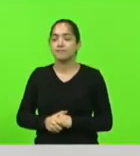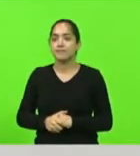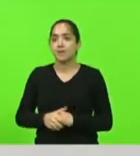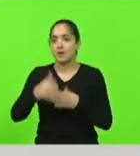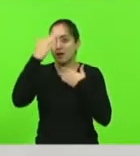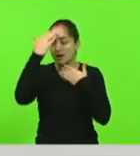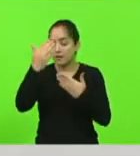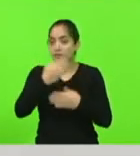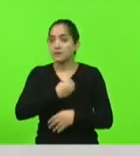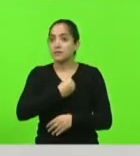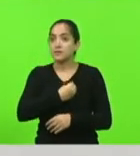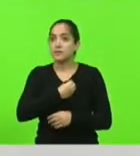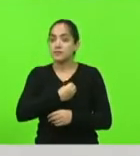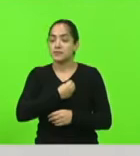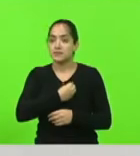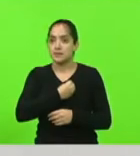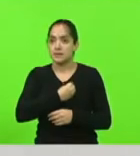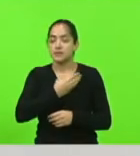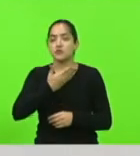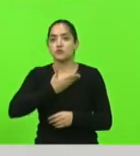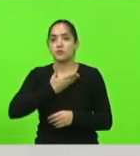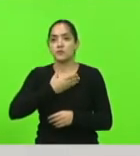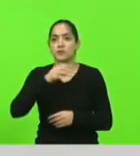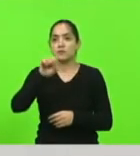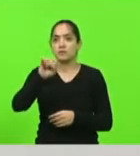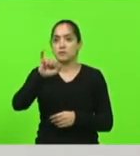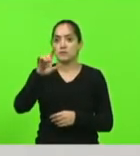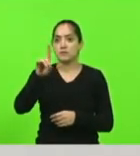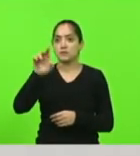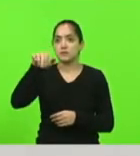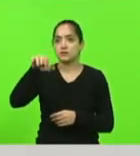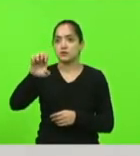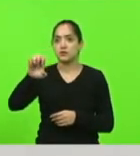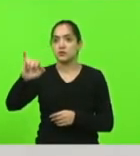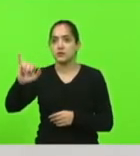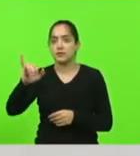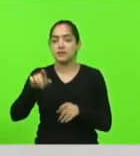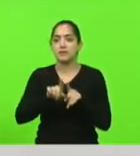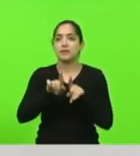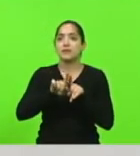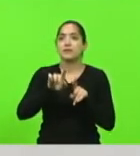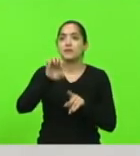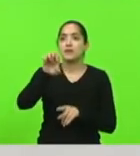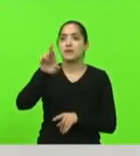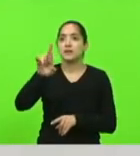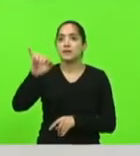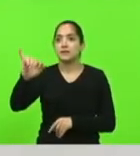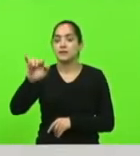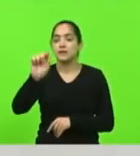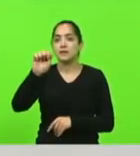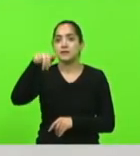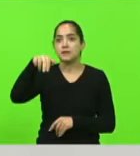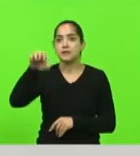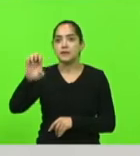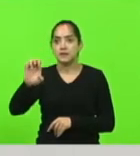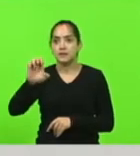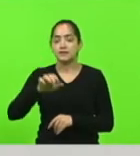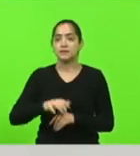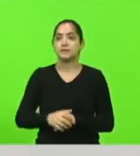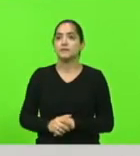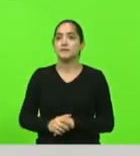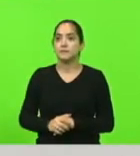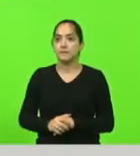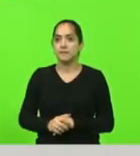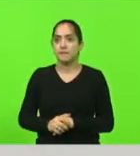Agradeço a presença de meu amigo Sidney Petri, do senhor Eri Jardim e da senhora Anne da Silva Félix.